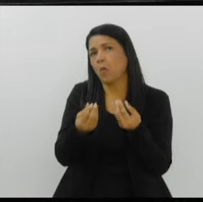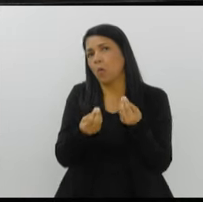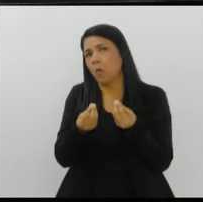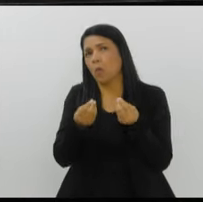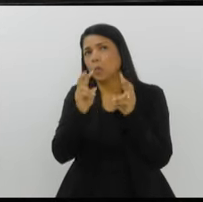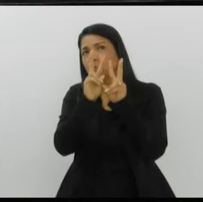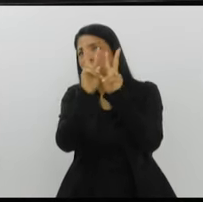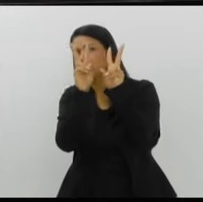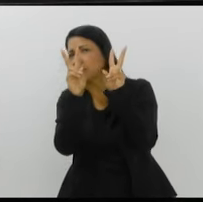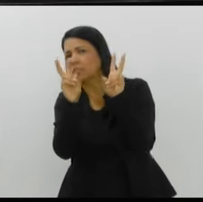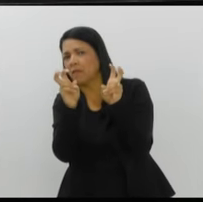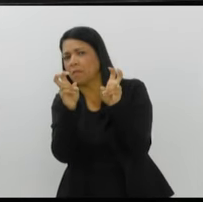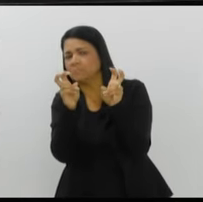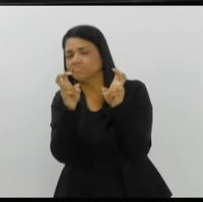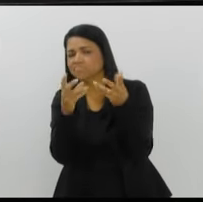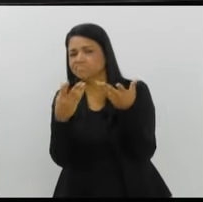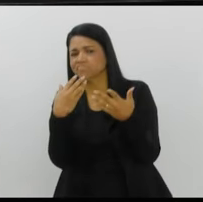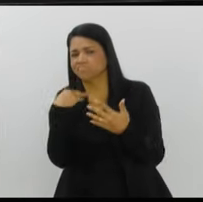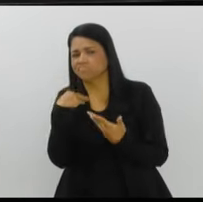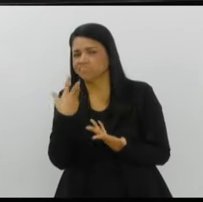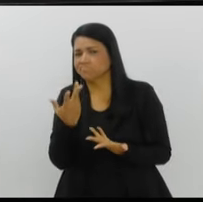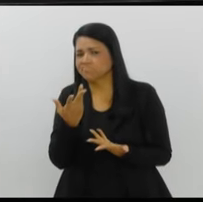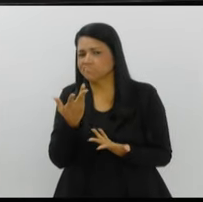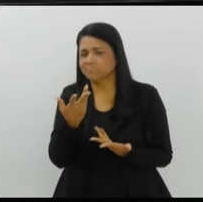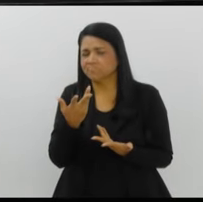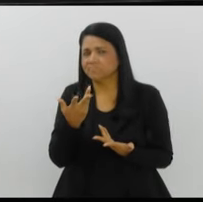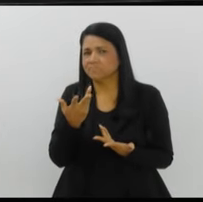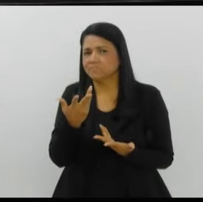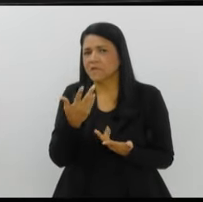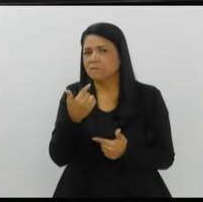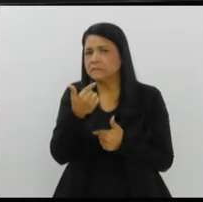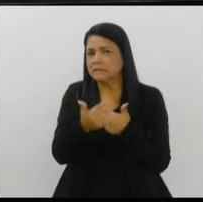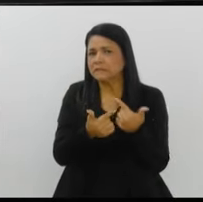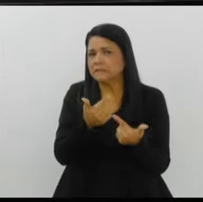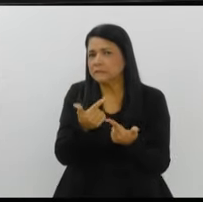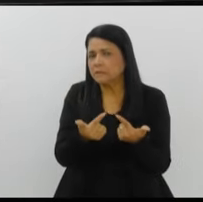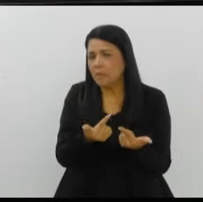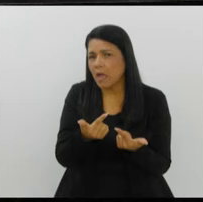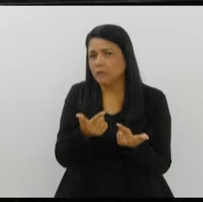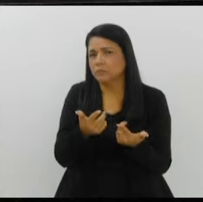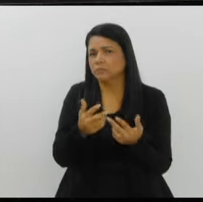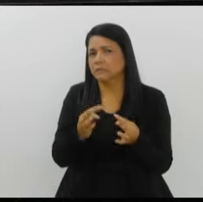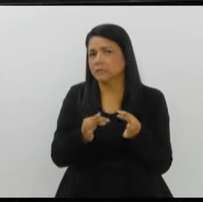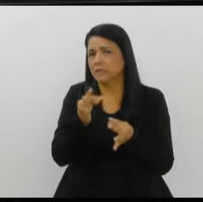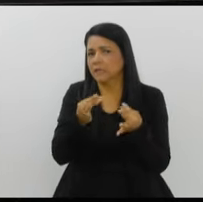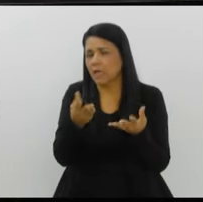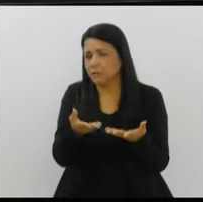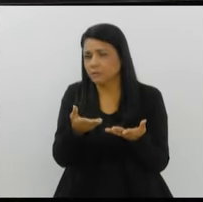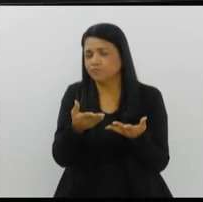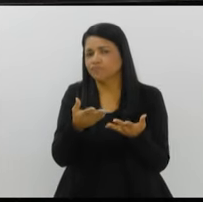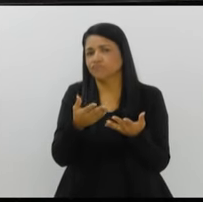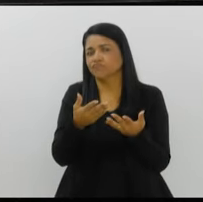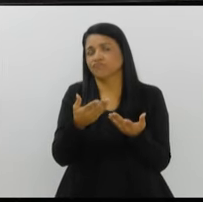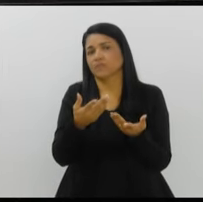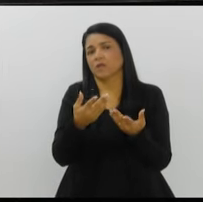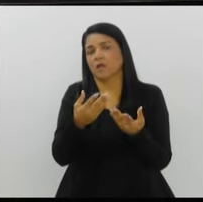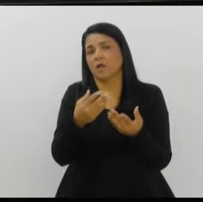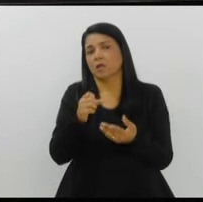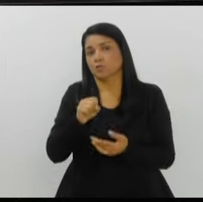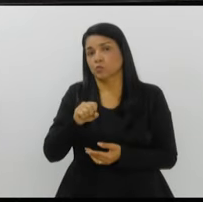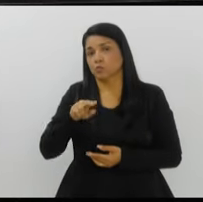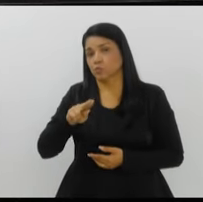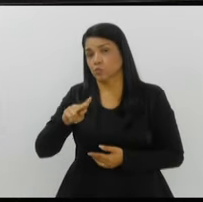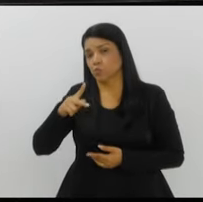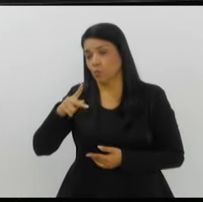tratado. Para mim, a ruptura da Supervia com